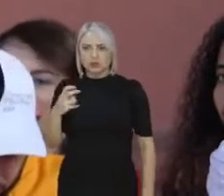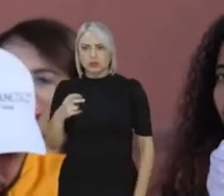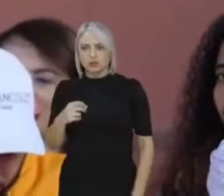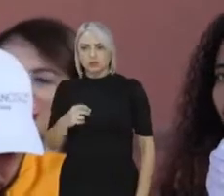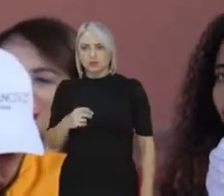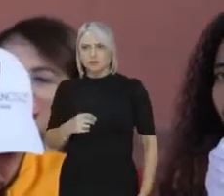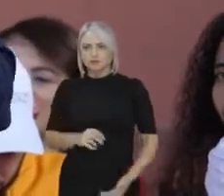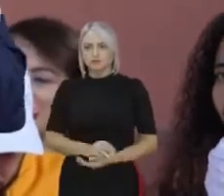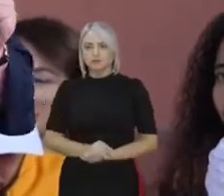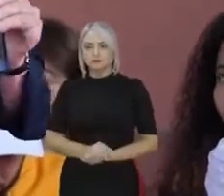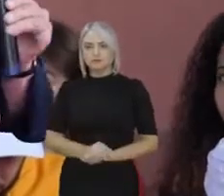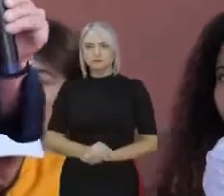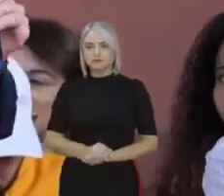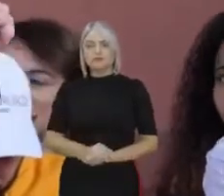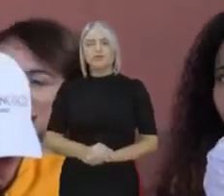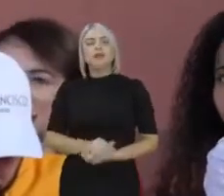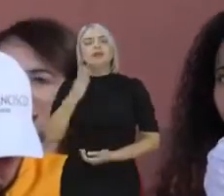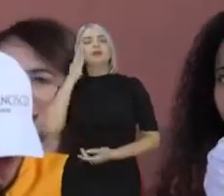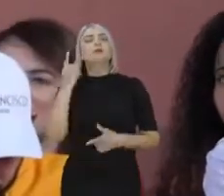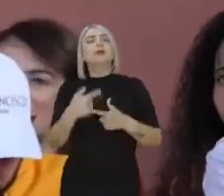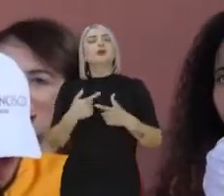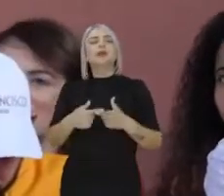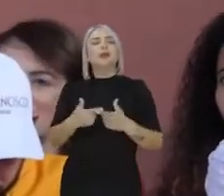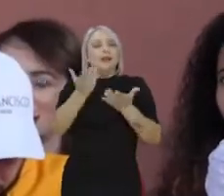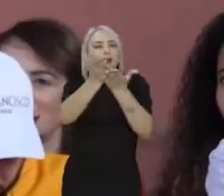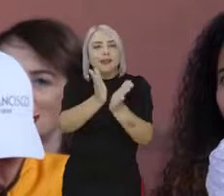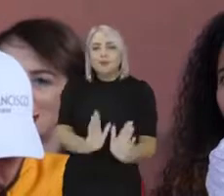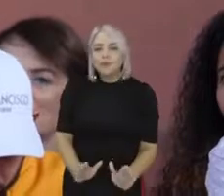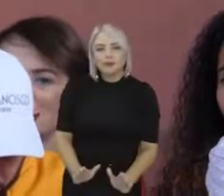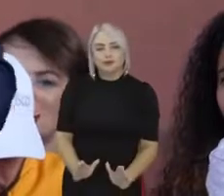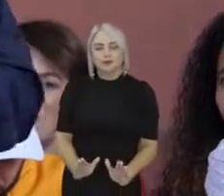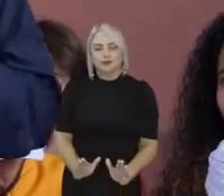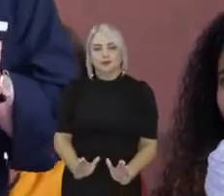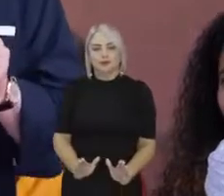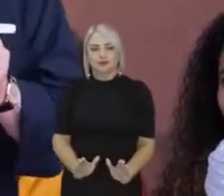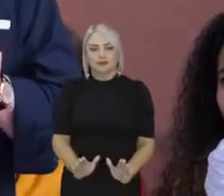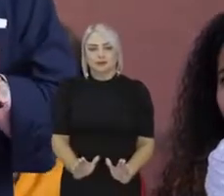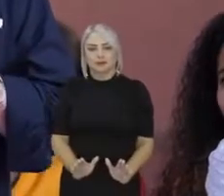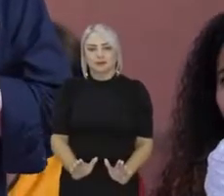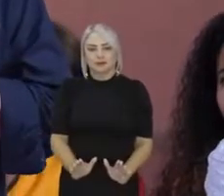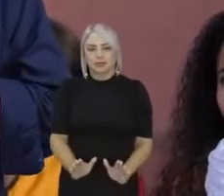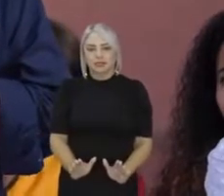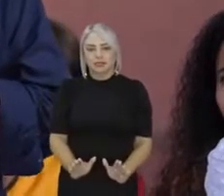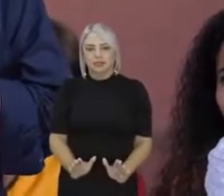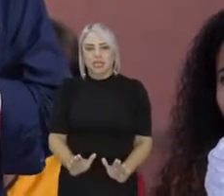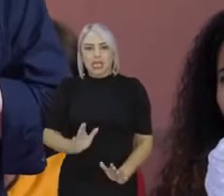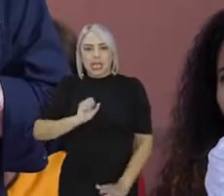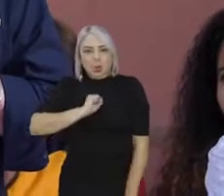Sabe por quê? Porque eles acabaram. Eles têm ódio de cultura.